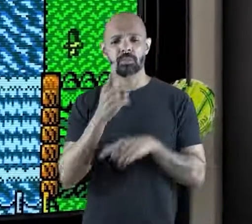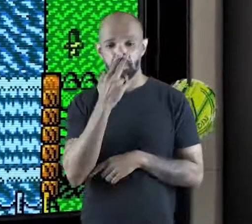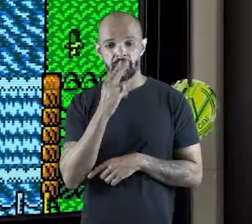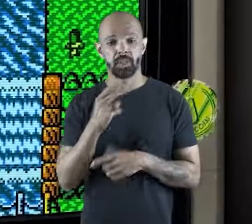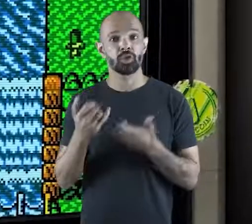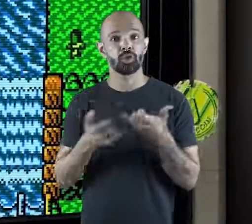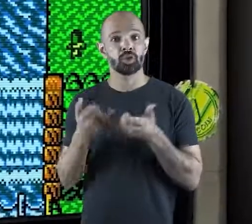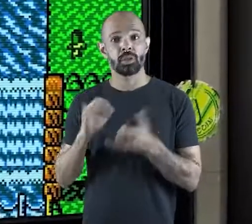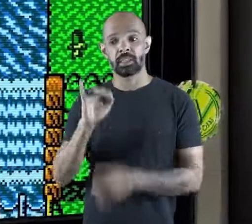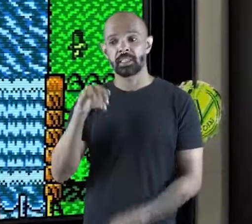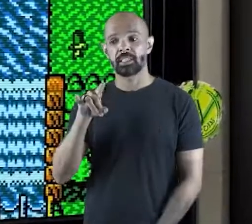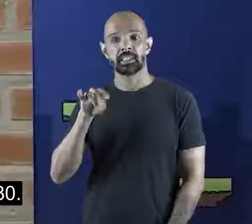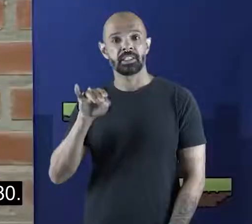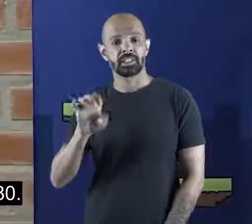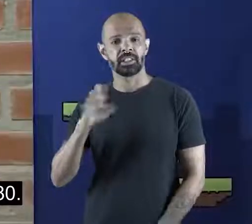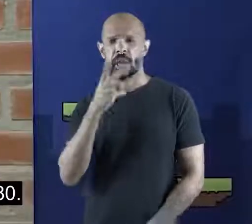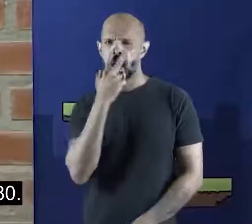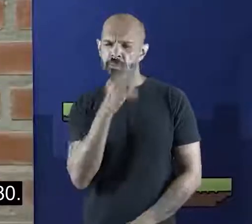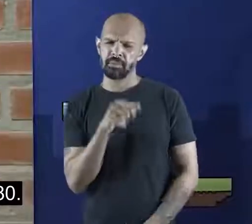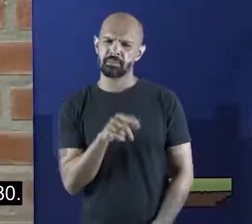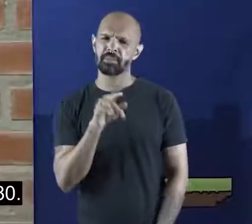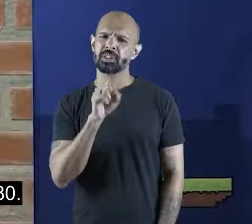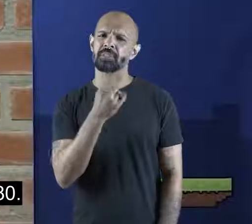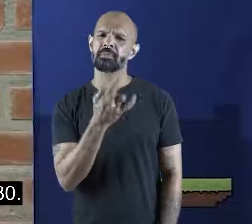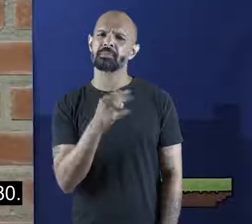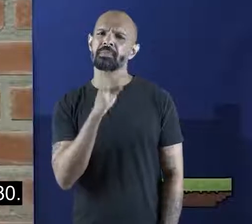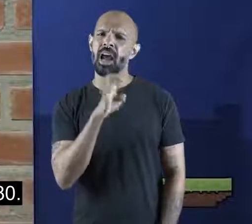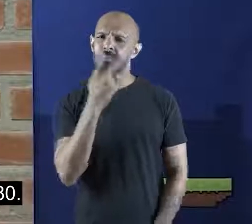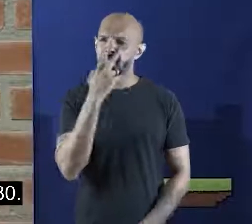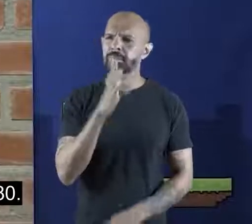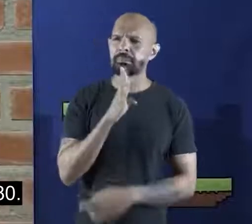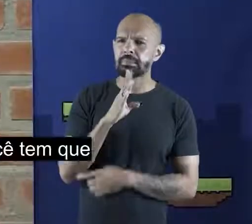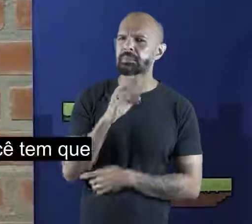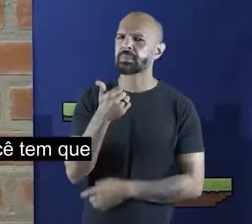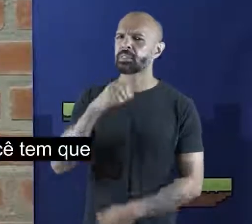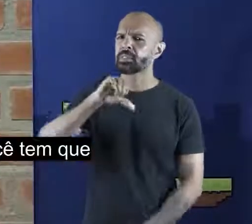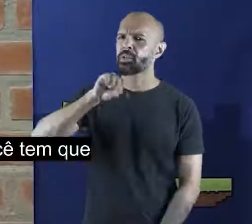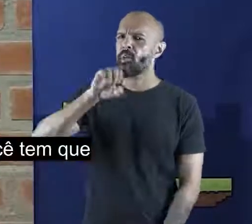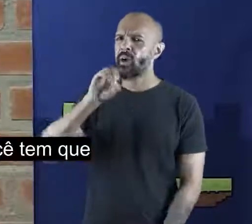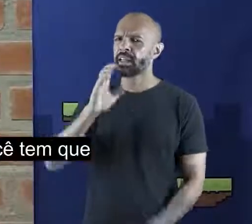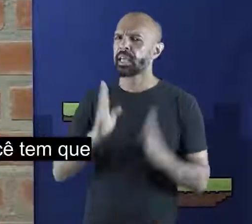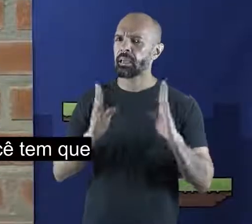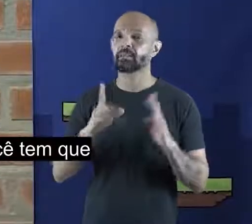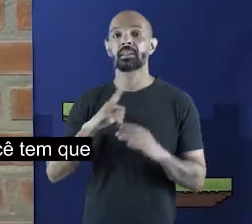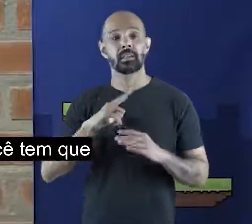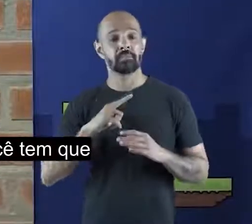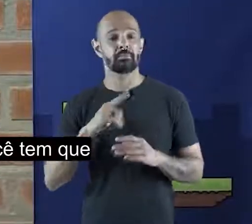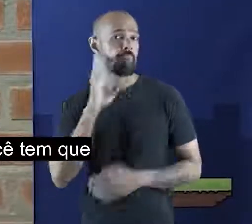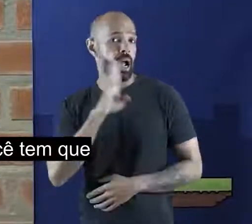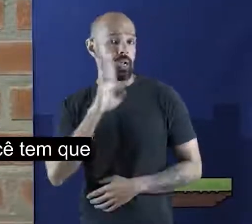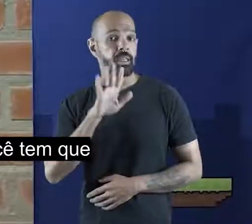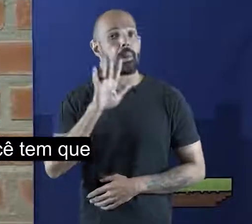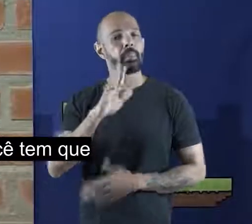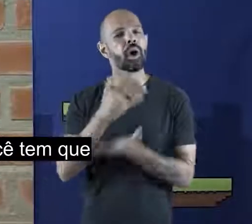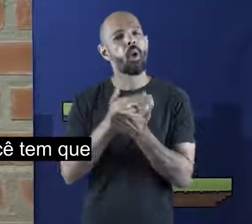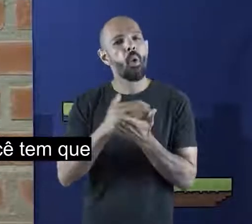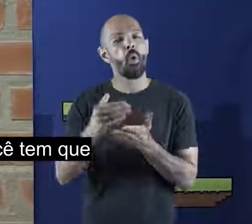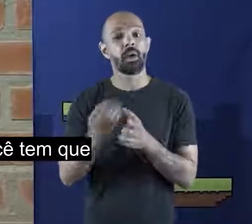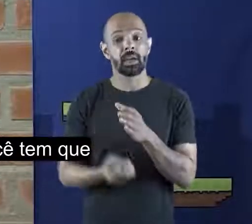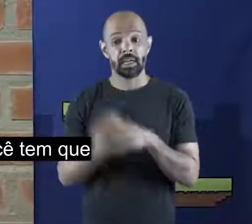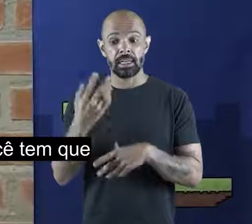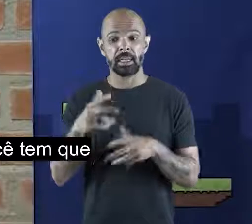jogos indie aparecem dessa maneira, né? Com aquela pegada de sprite, lembrando jogos da década de 80. Isso tem uma parada muito bacana. Mas inicialmente,